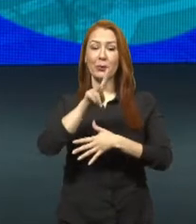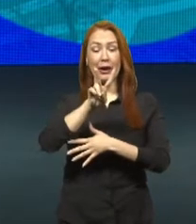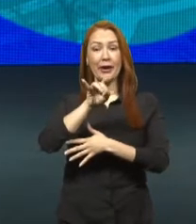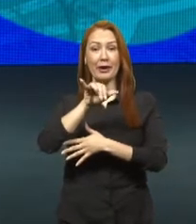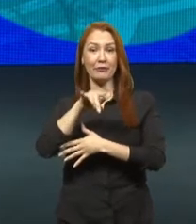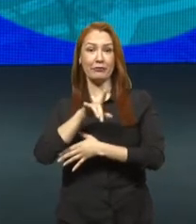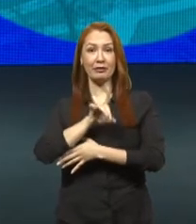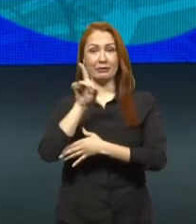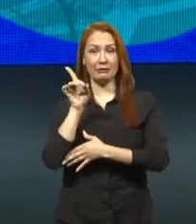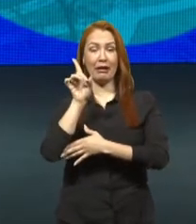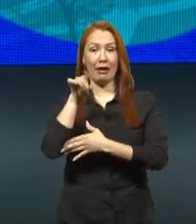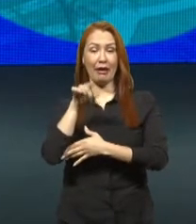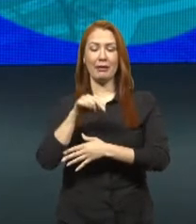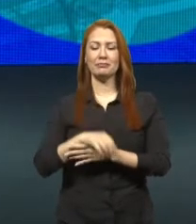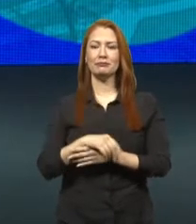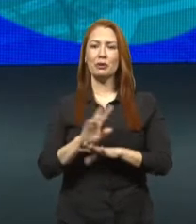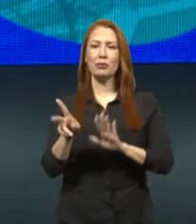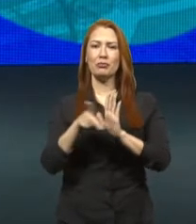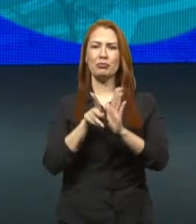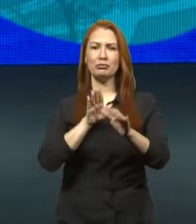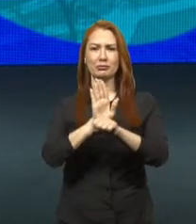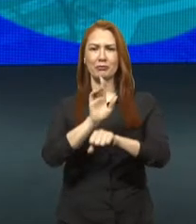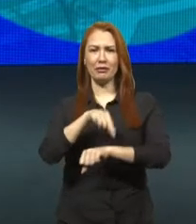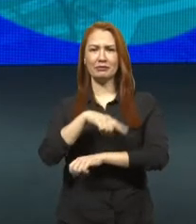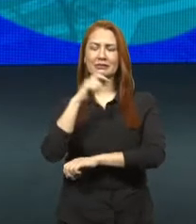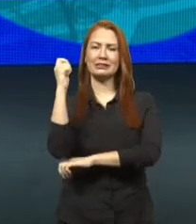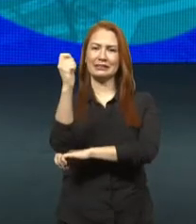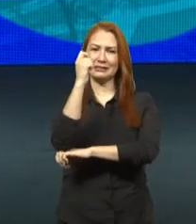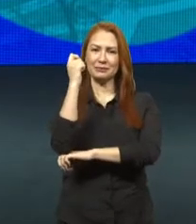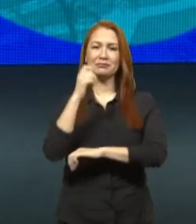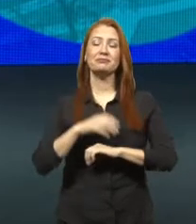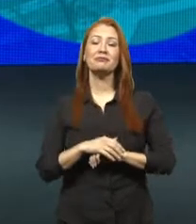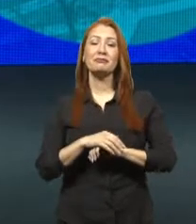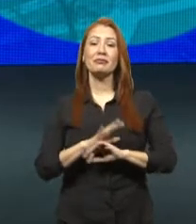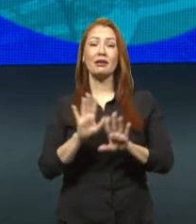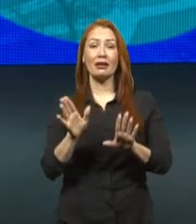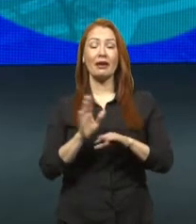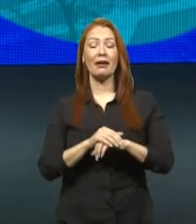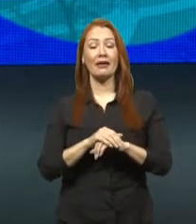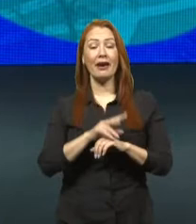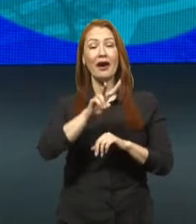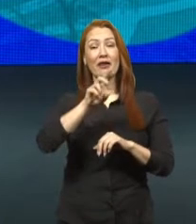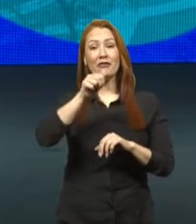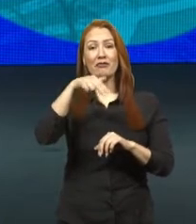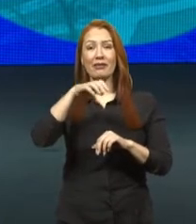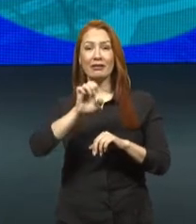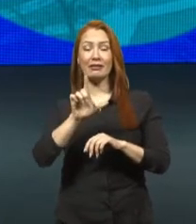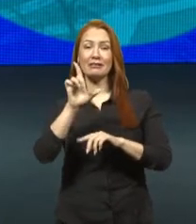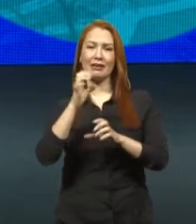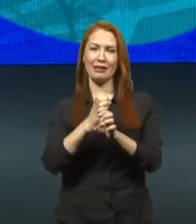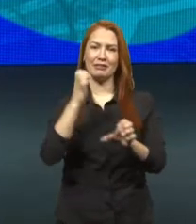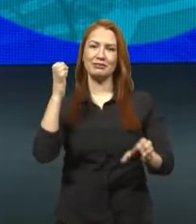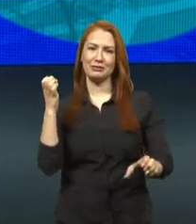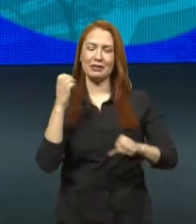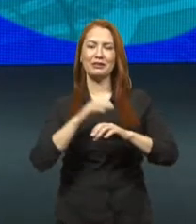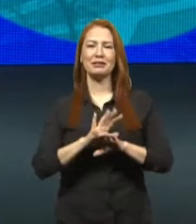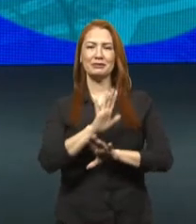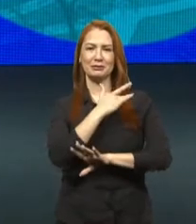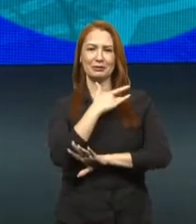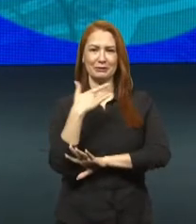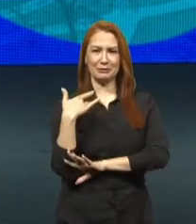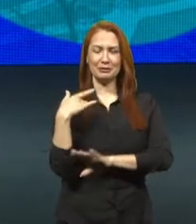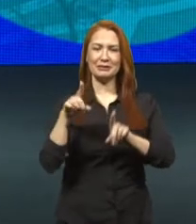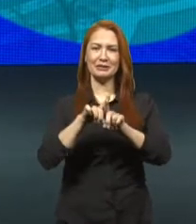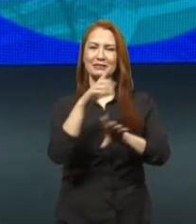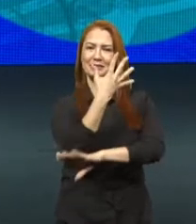Braskem aqui do Rio Grande do Sul, e a Vanessa Falcão é engenheira sanitarista e ambiental. E se junta aqui a nós no painel